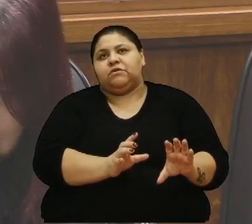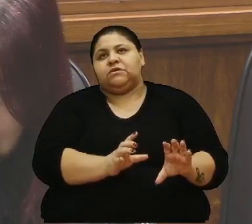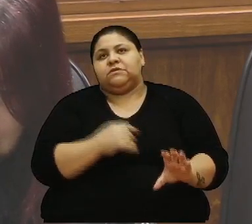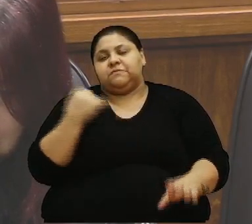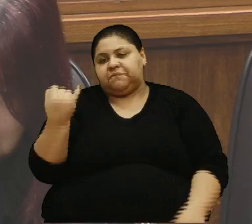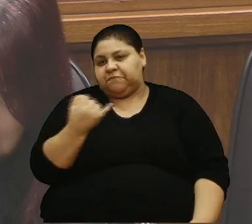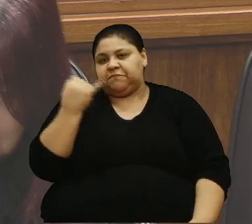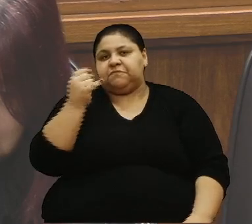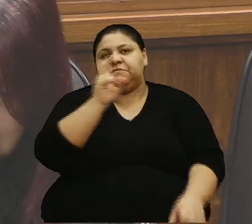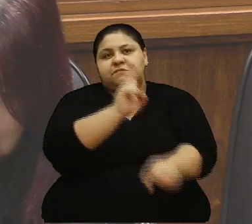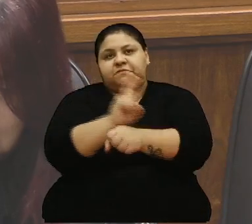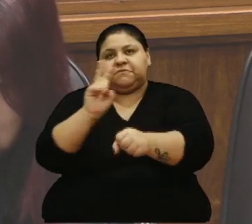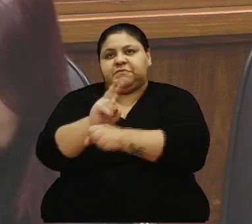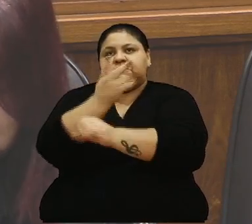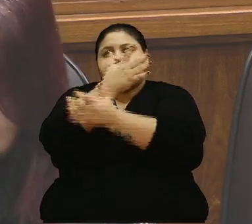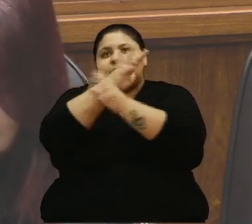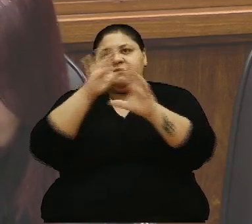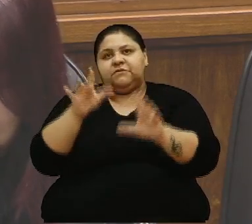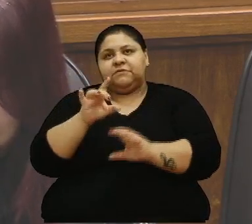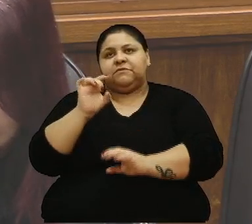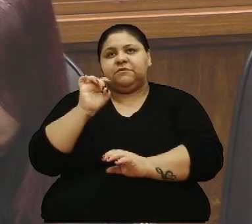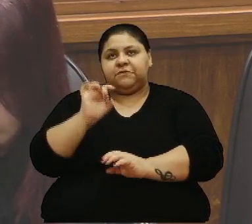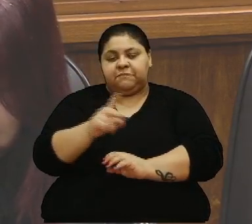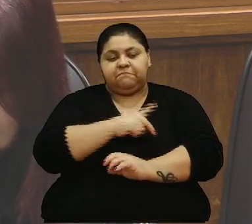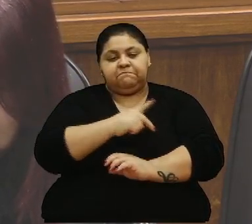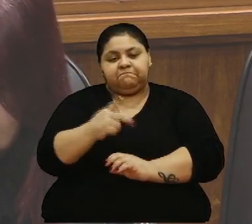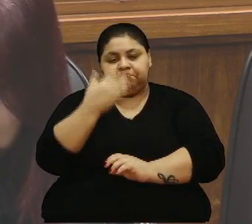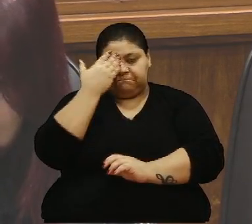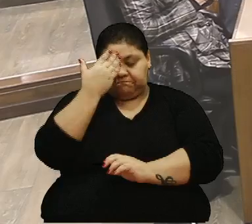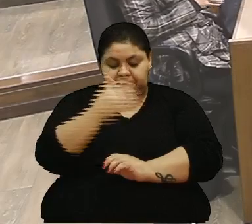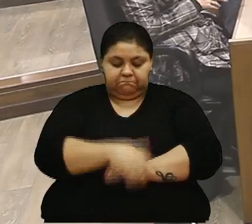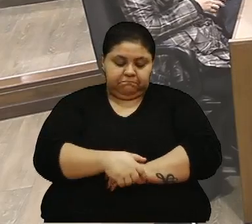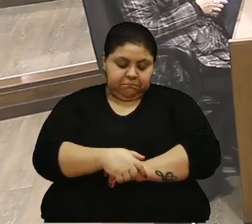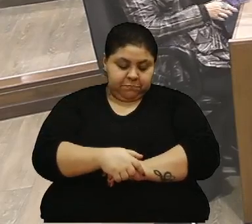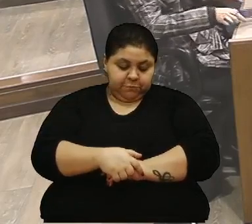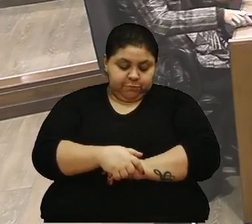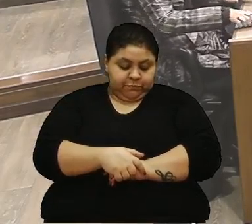importância do cuidado com o meio ambiente. Era isso, senhor presidente. Muito obrigada. Obrigado, vereadora Estela.